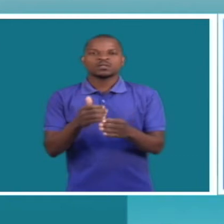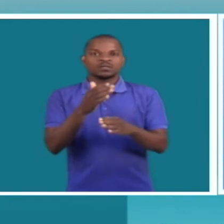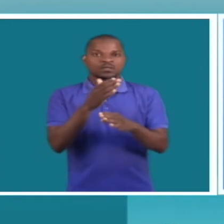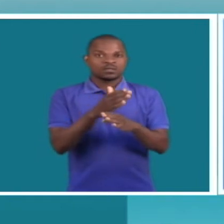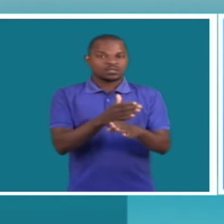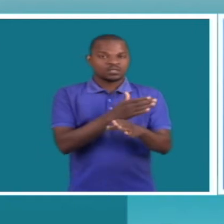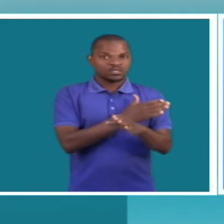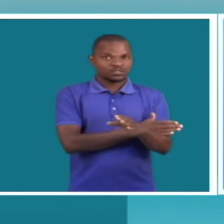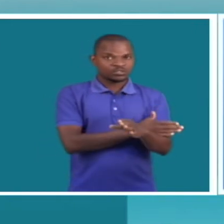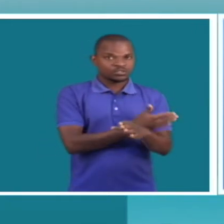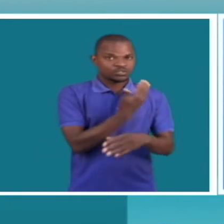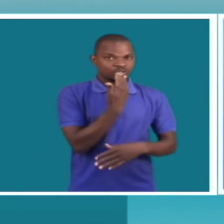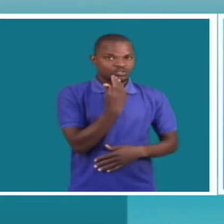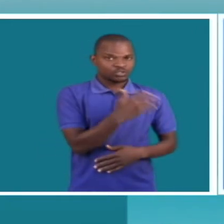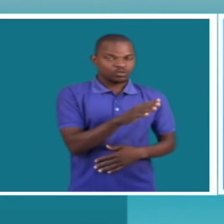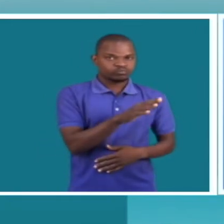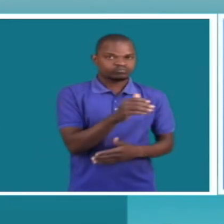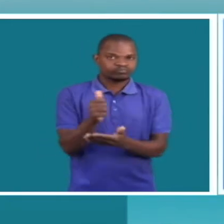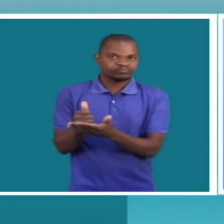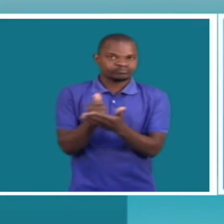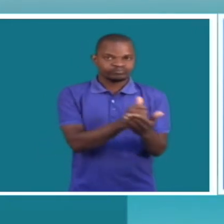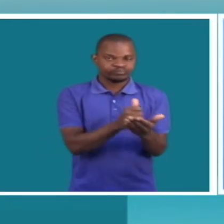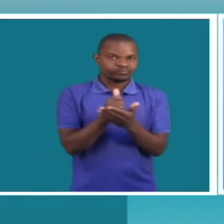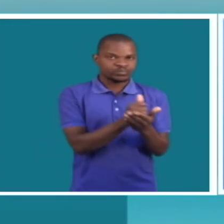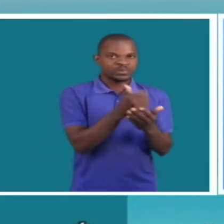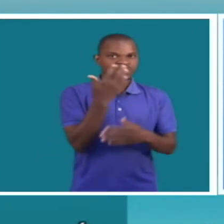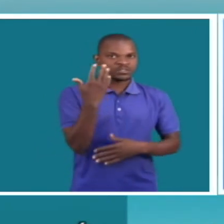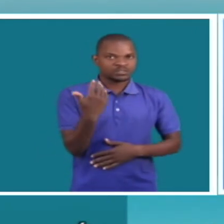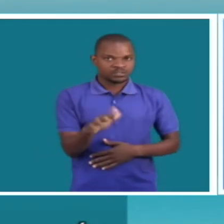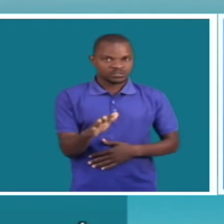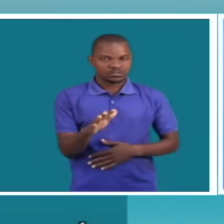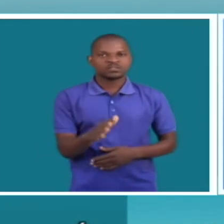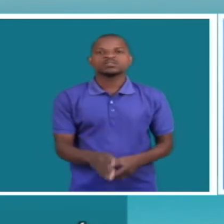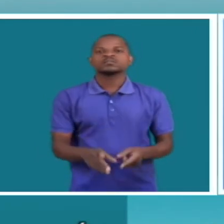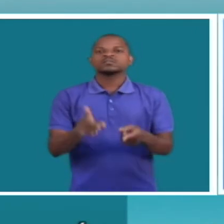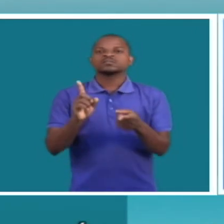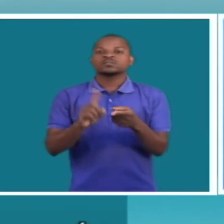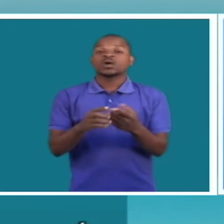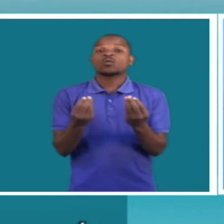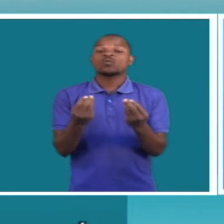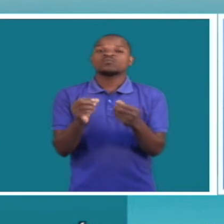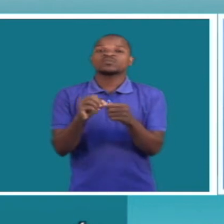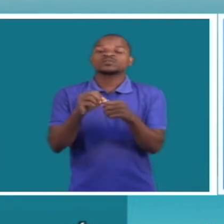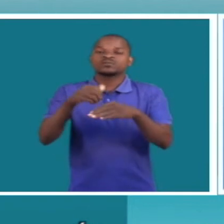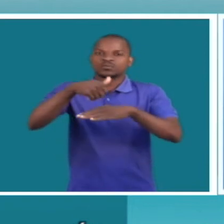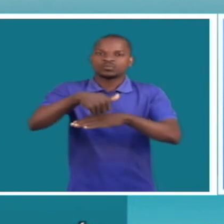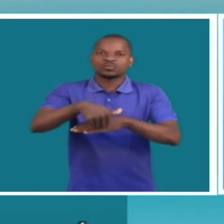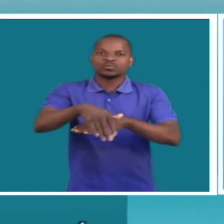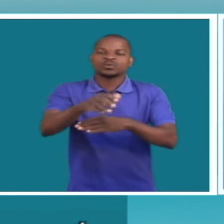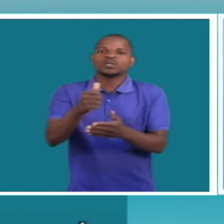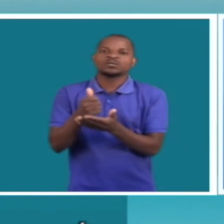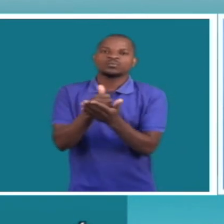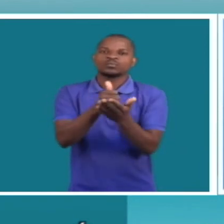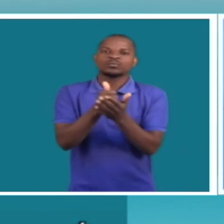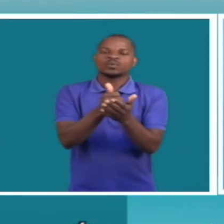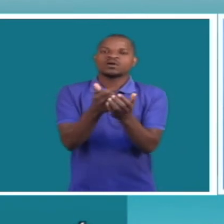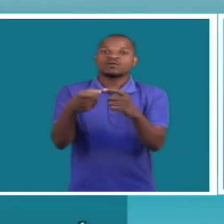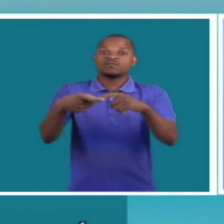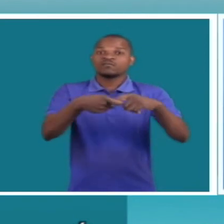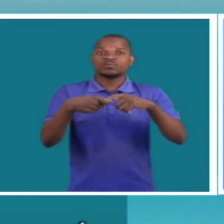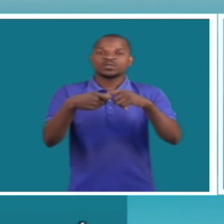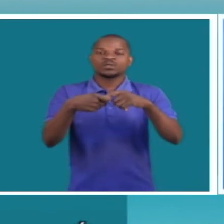período do resgate. Agora são como apoiar todas as famílias